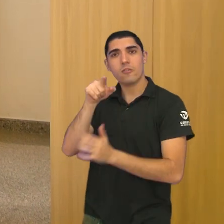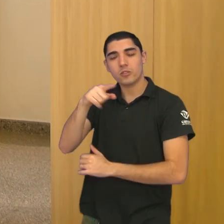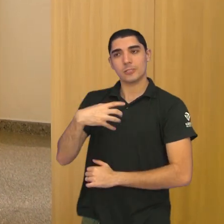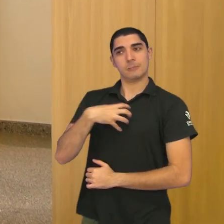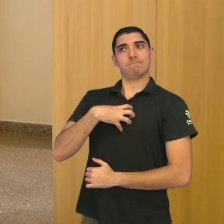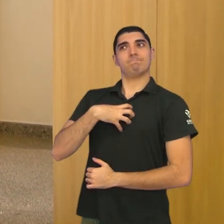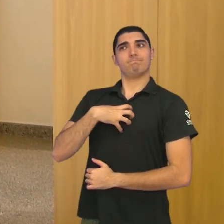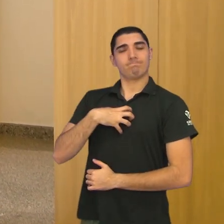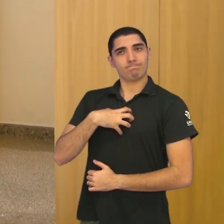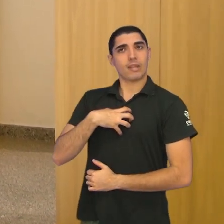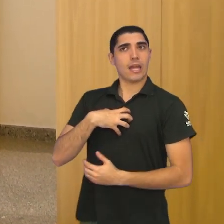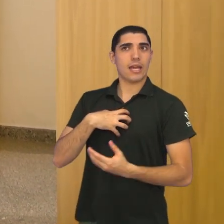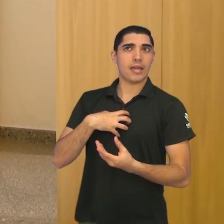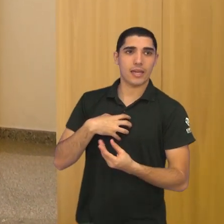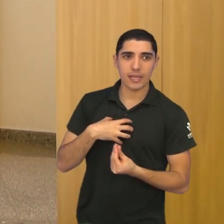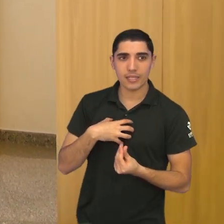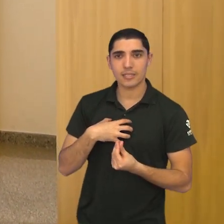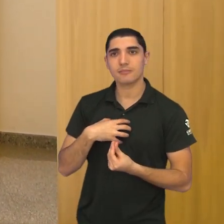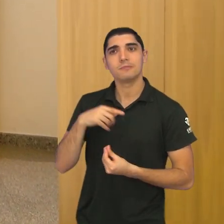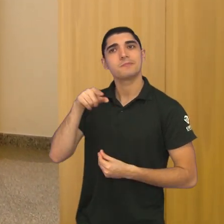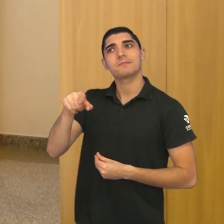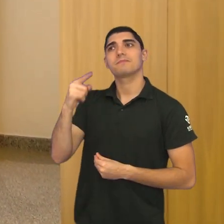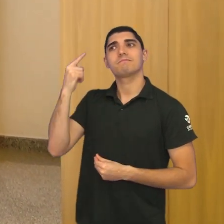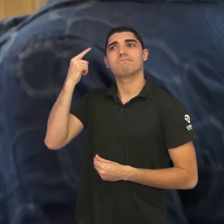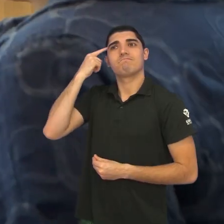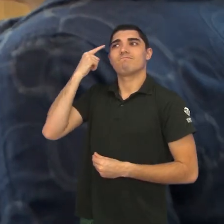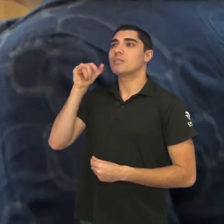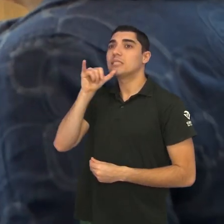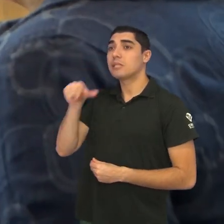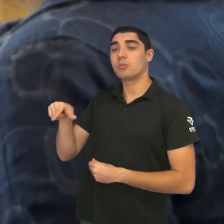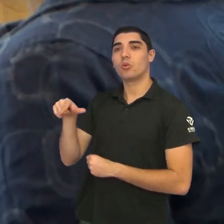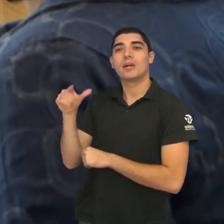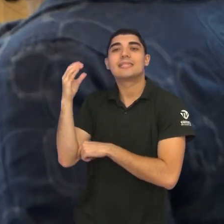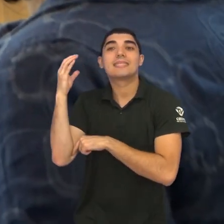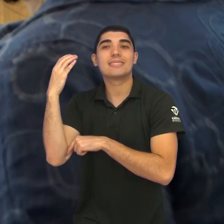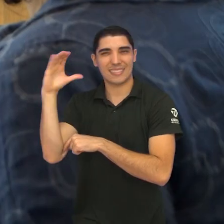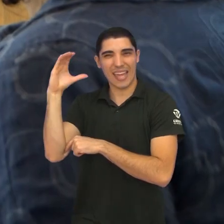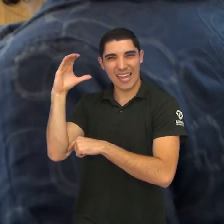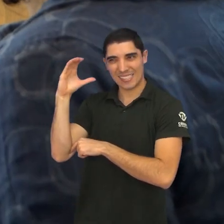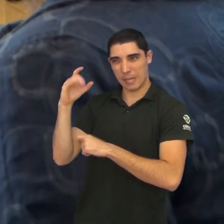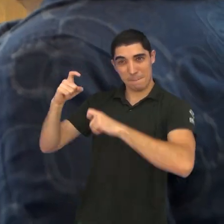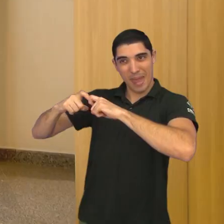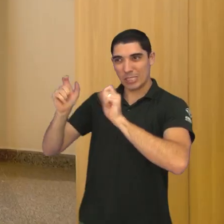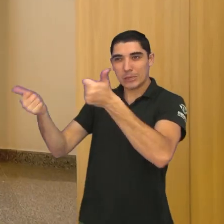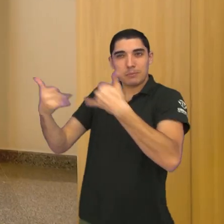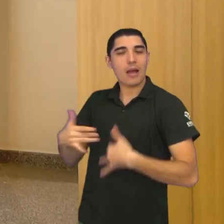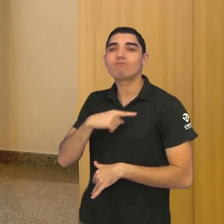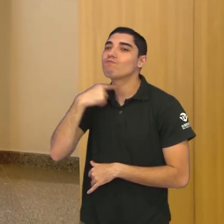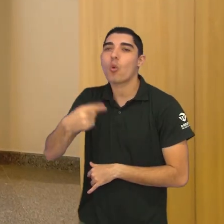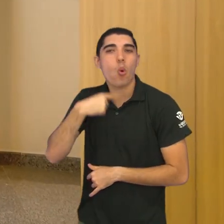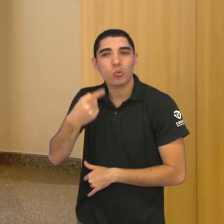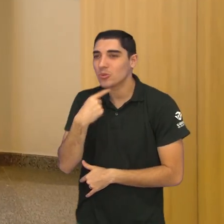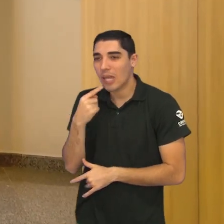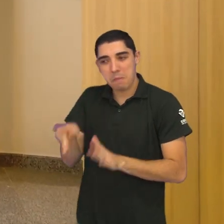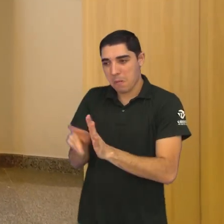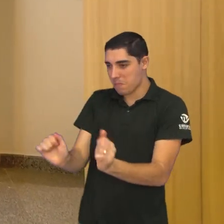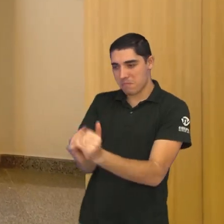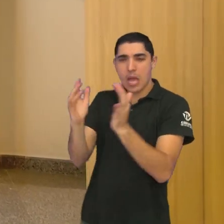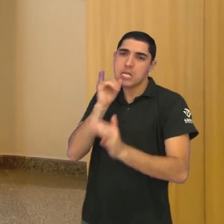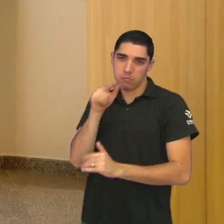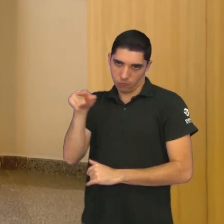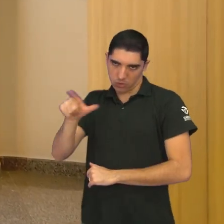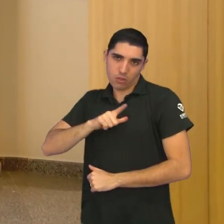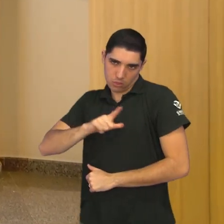realmente pudesse, assim, sair da ciência? Você, enquanto a Rose tem a